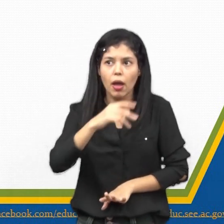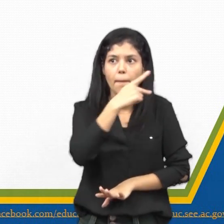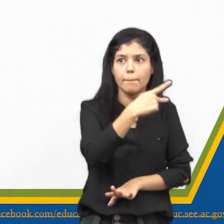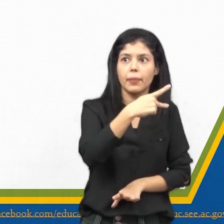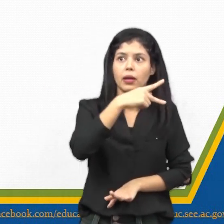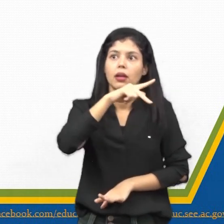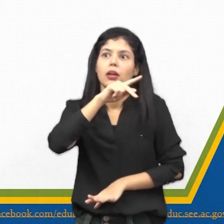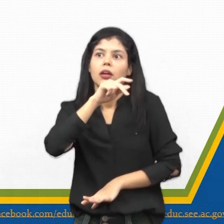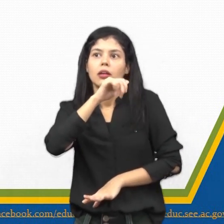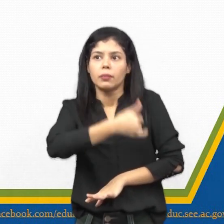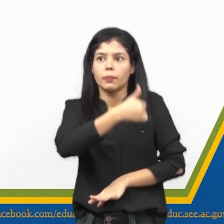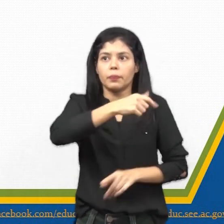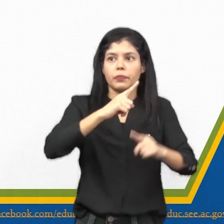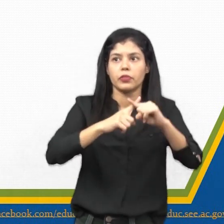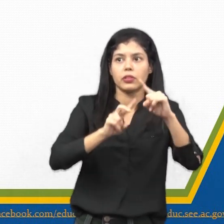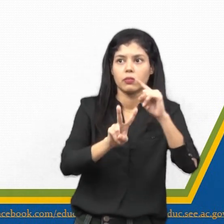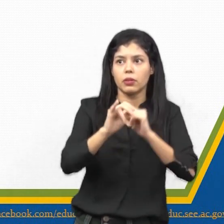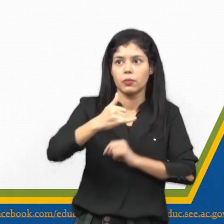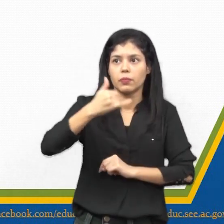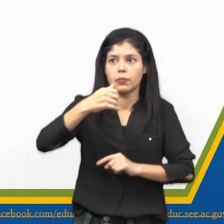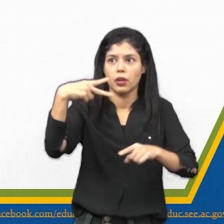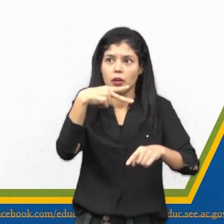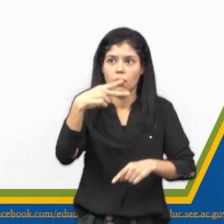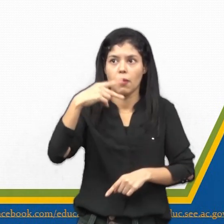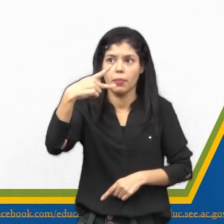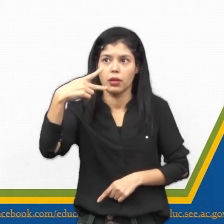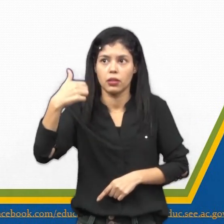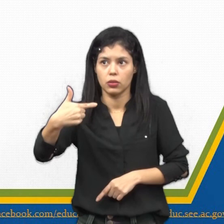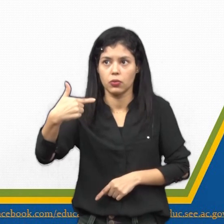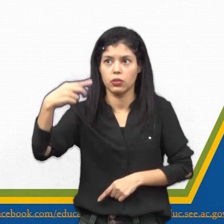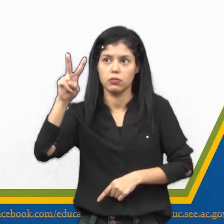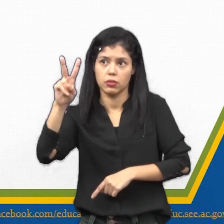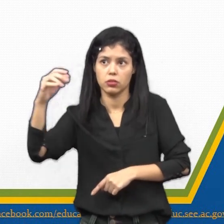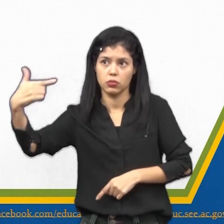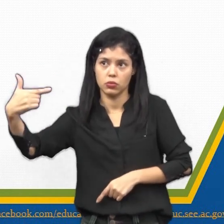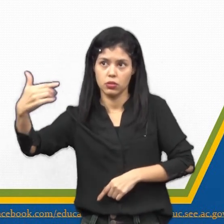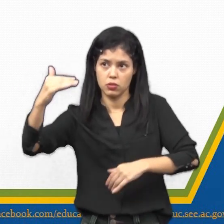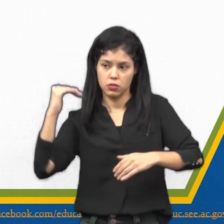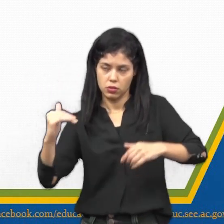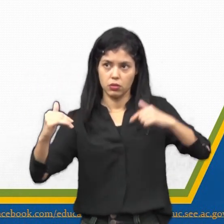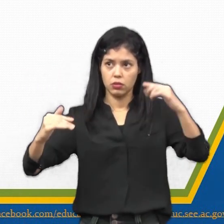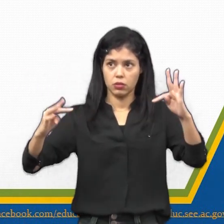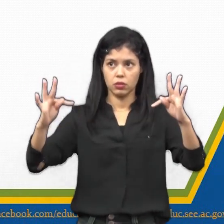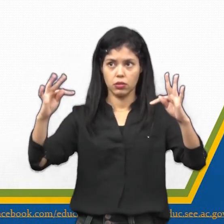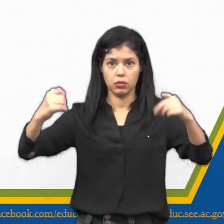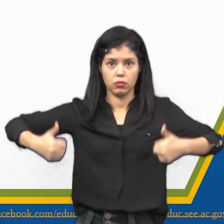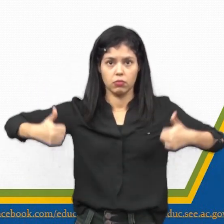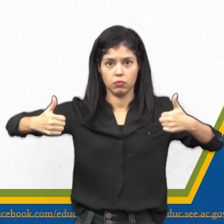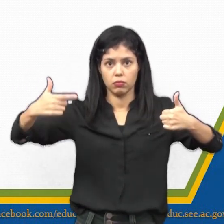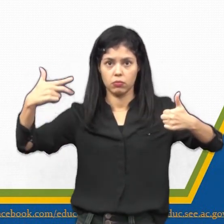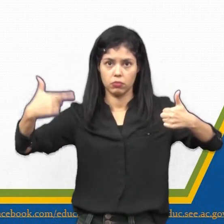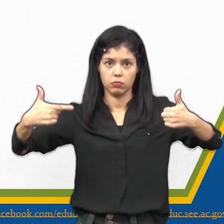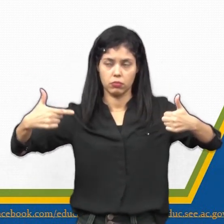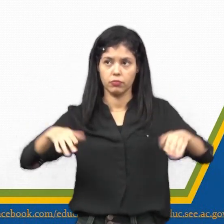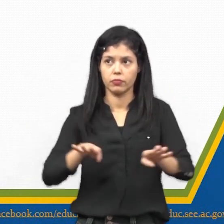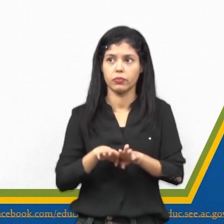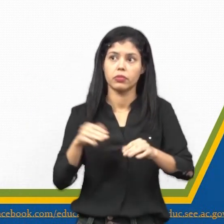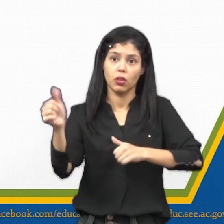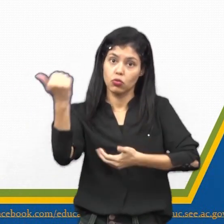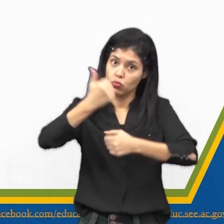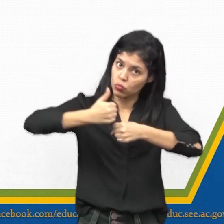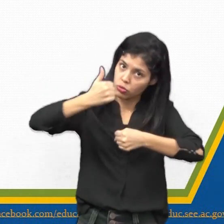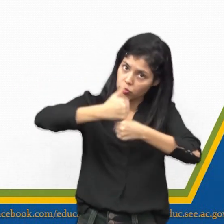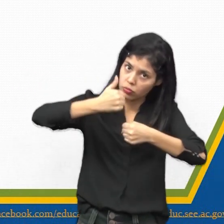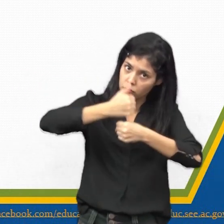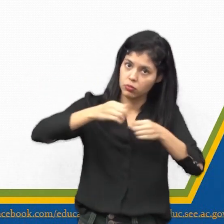vezes V1 sobre T1 é igual a P2 vezes V2 sobre T2. Veja, fazendo as